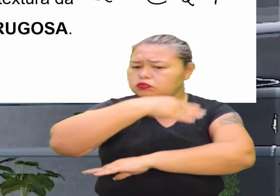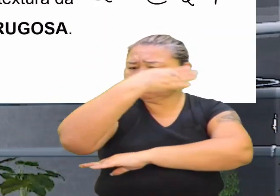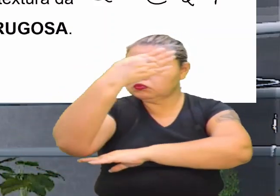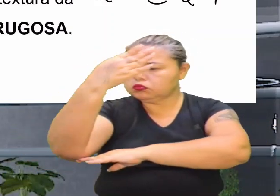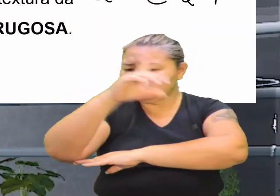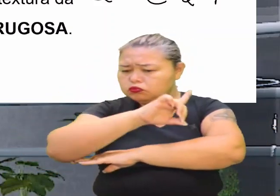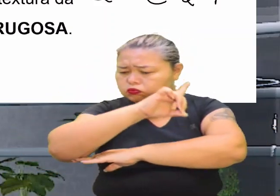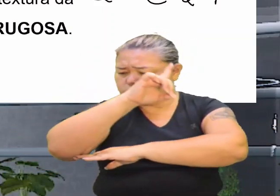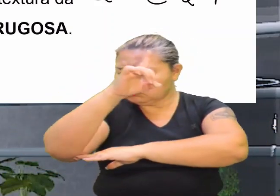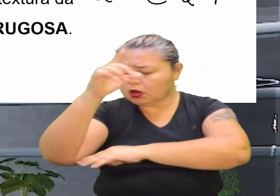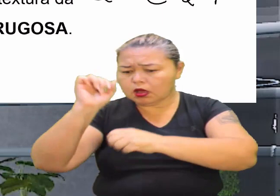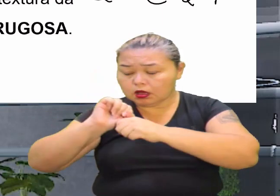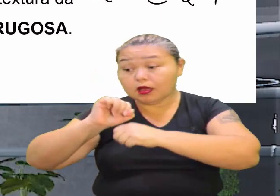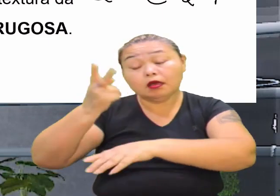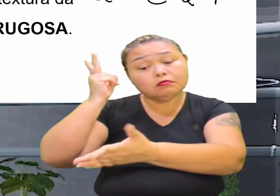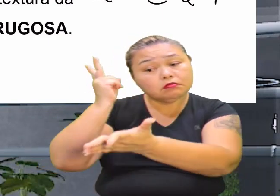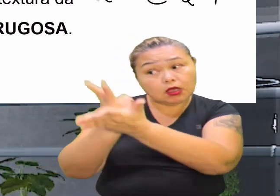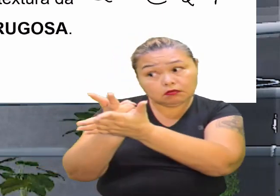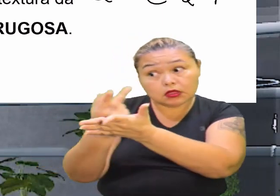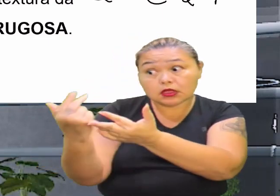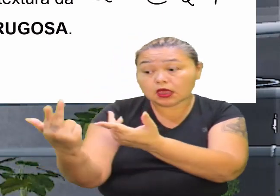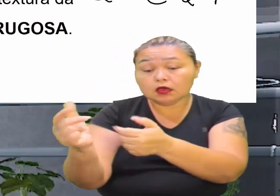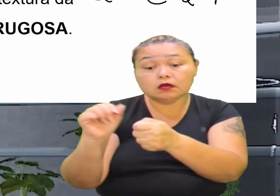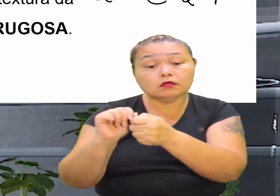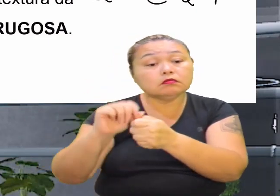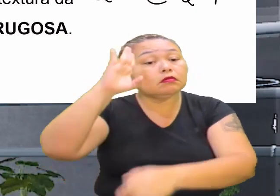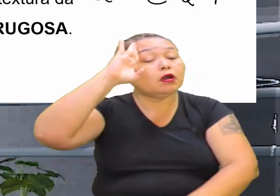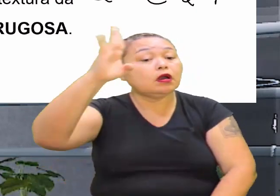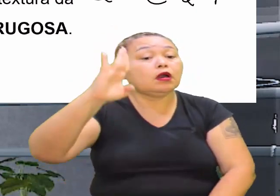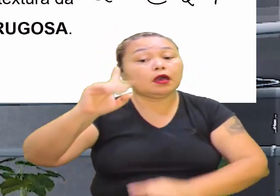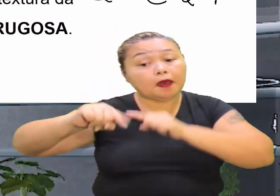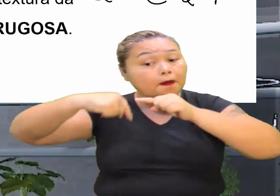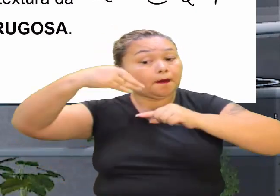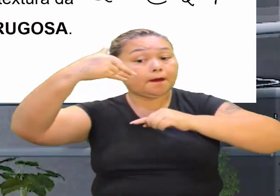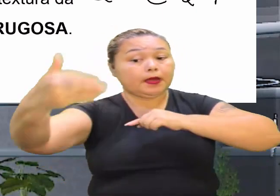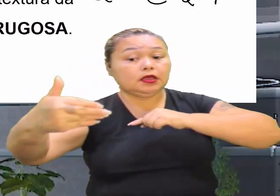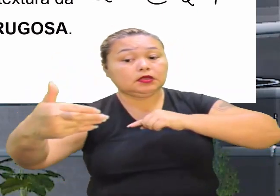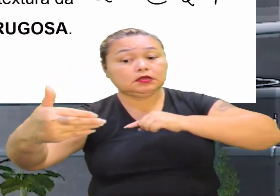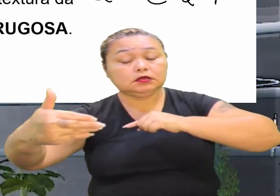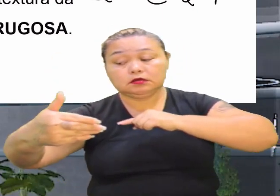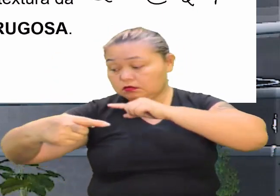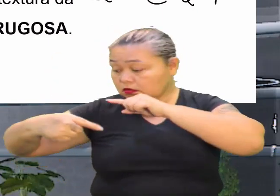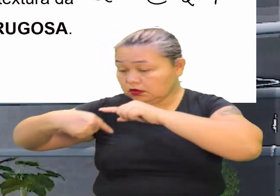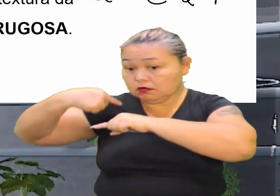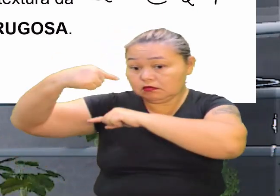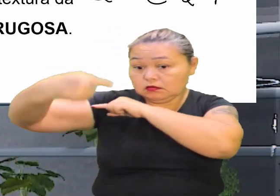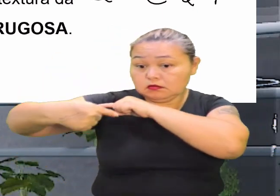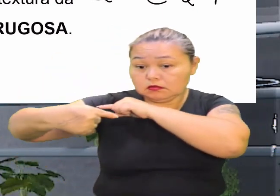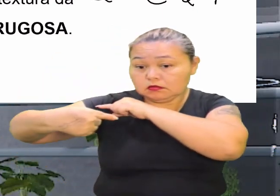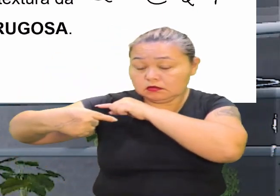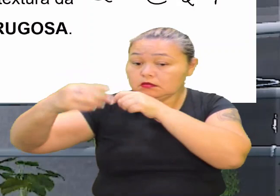isso, E principal, passar isso para os seus descendentes.